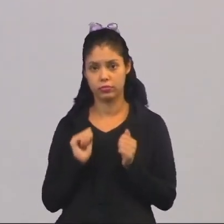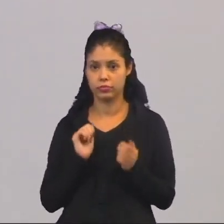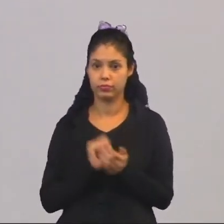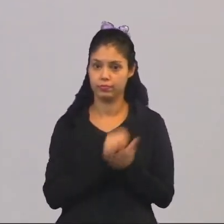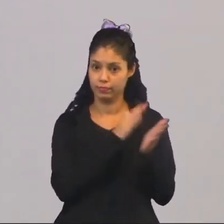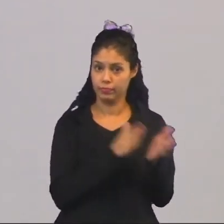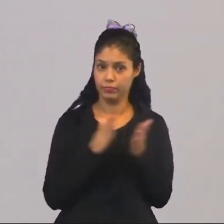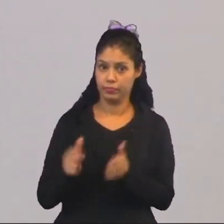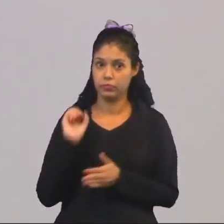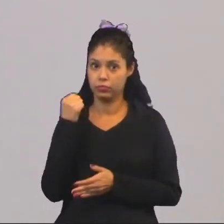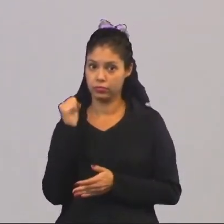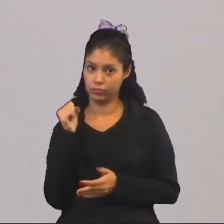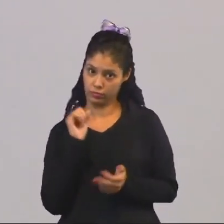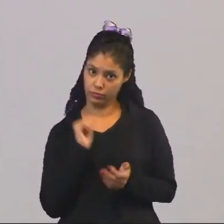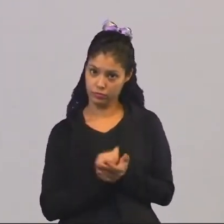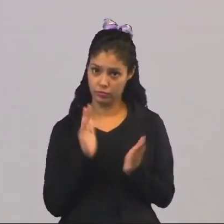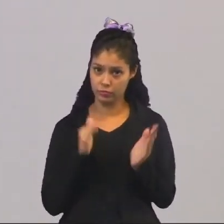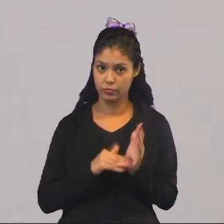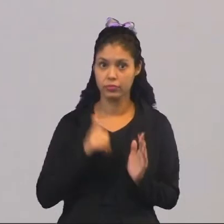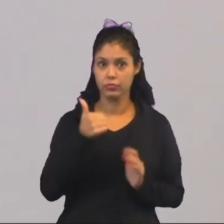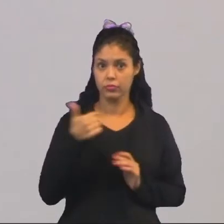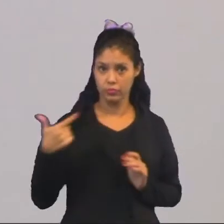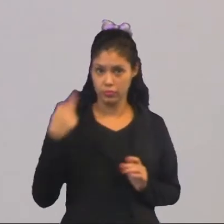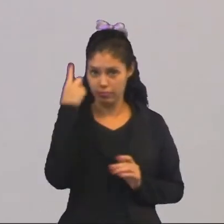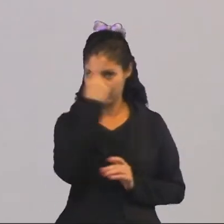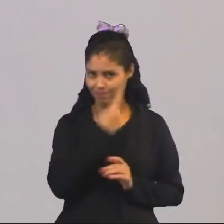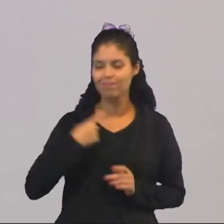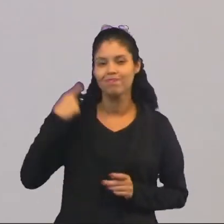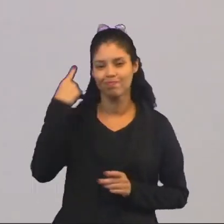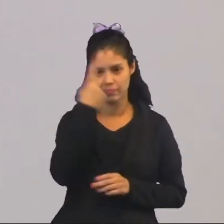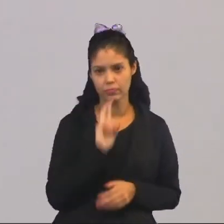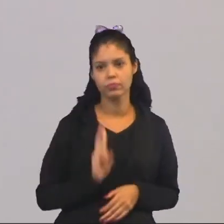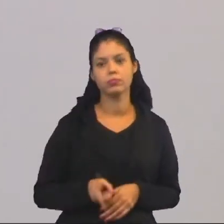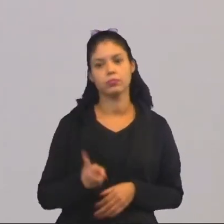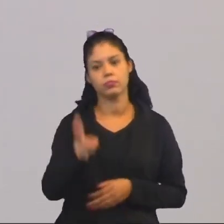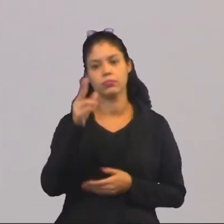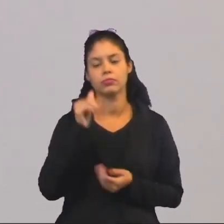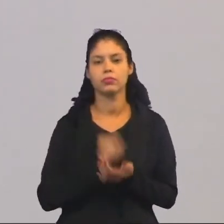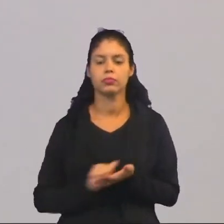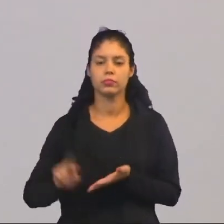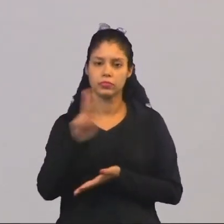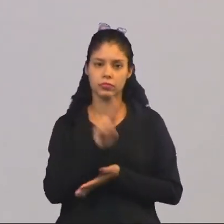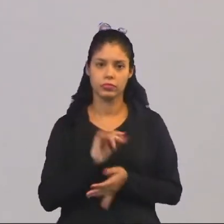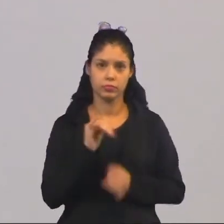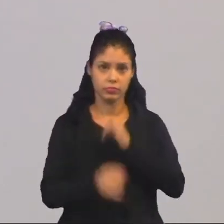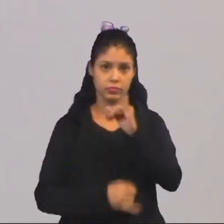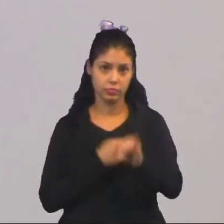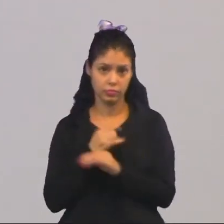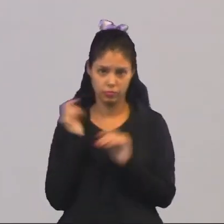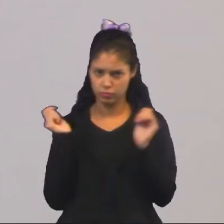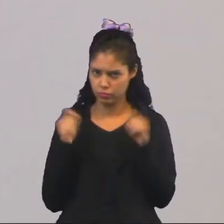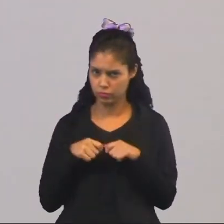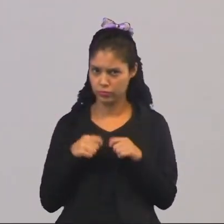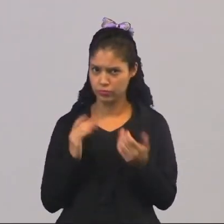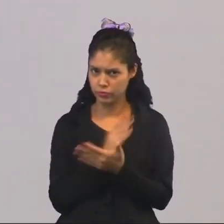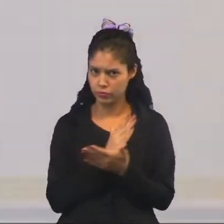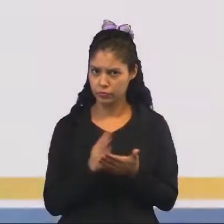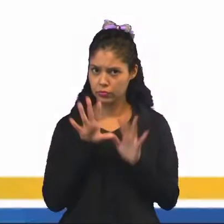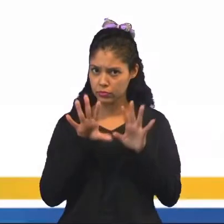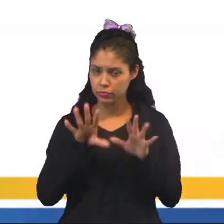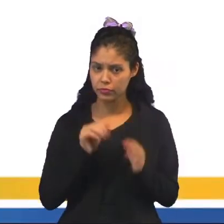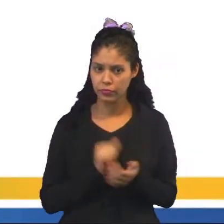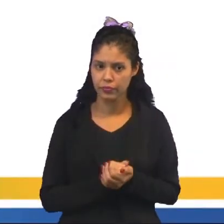faixa entre 8 a 12 horas diárias usando a internet. É possível alguns estarem